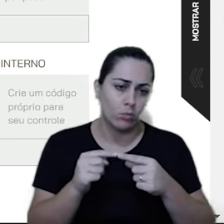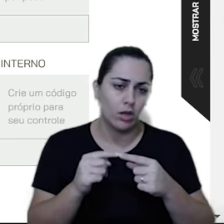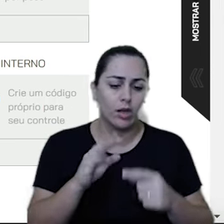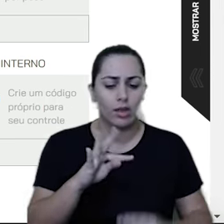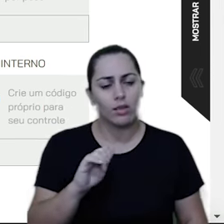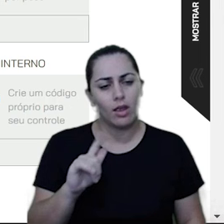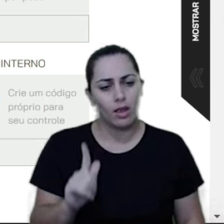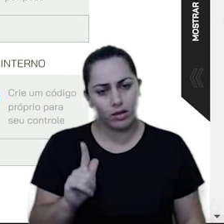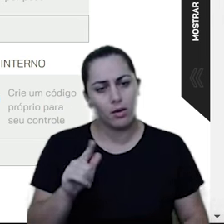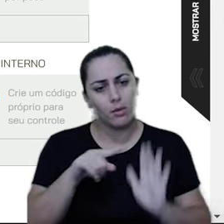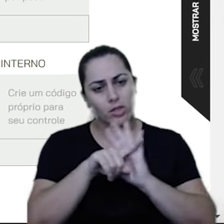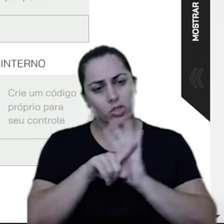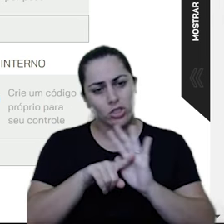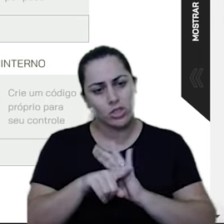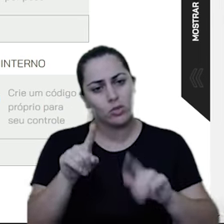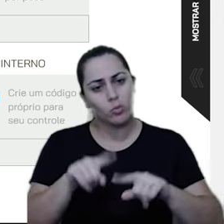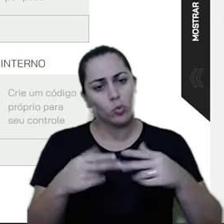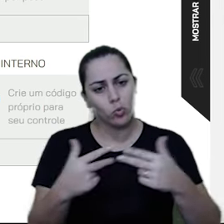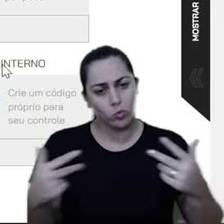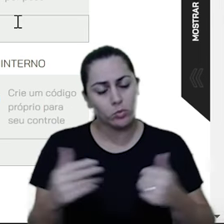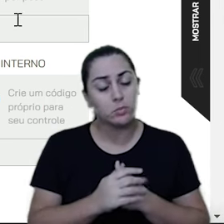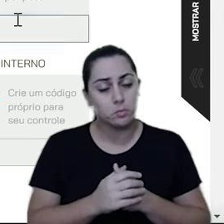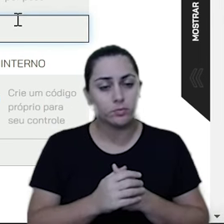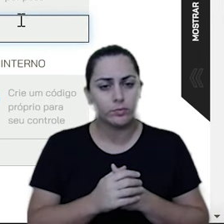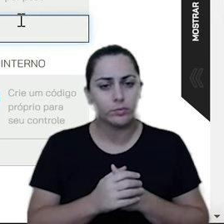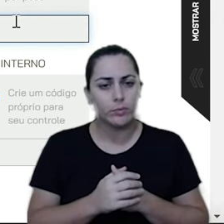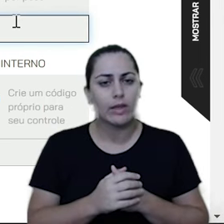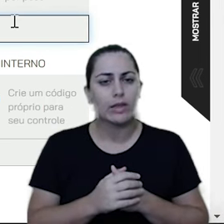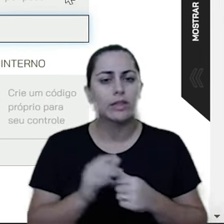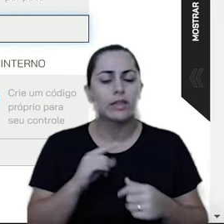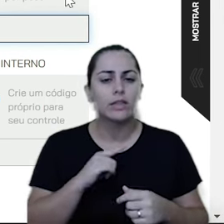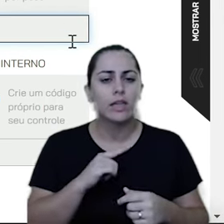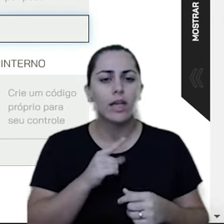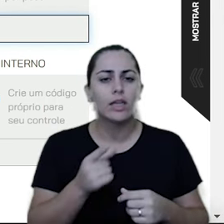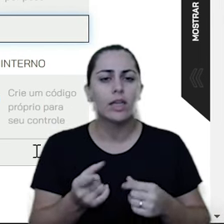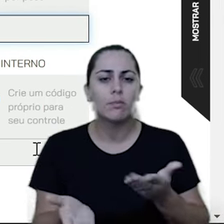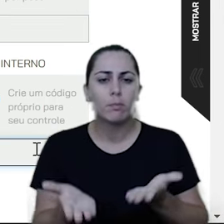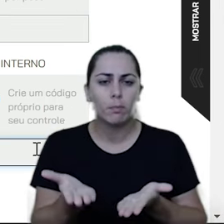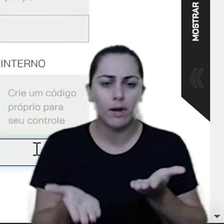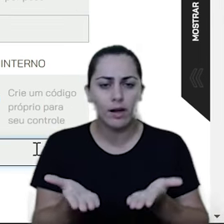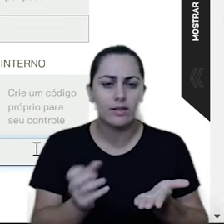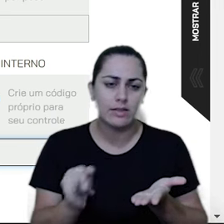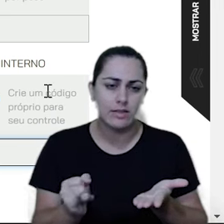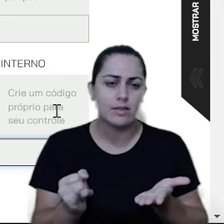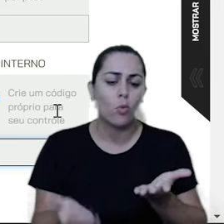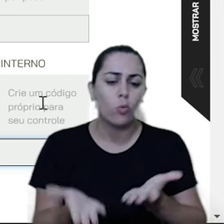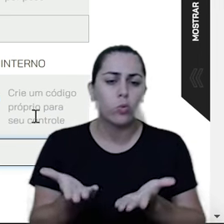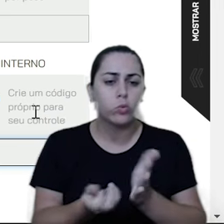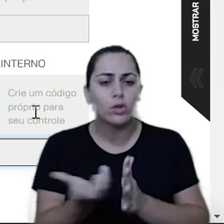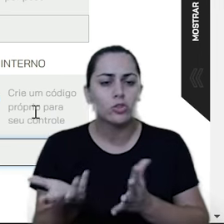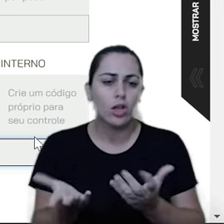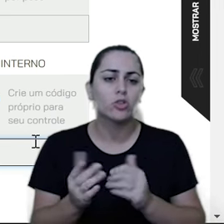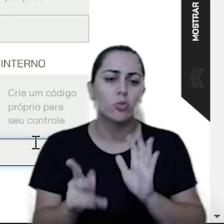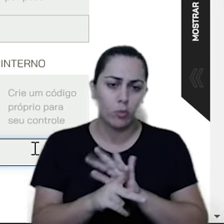tag é uma forma de pesquisar né os produtos bacana eu tenho o código de balança se for o caso né se eu vendo a peso